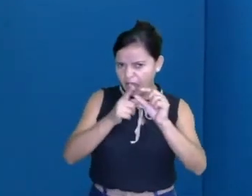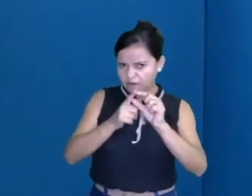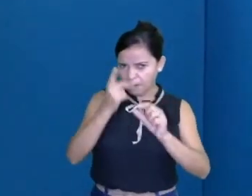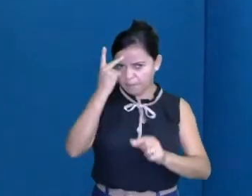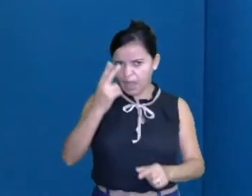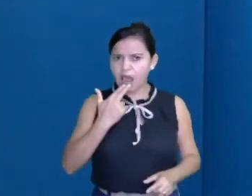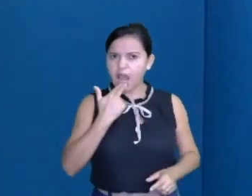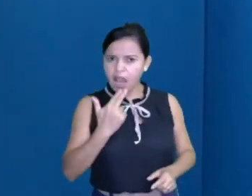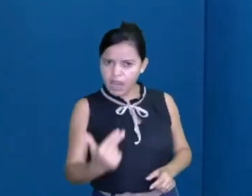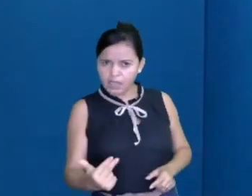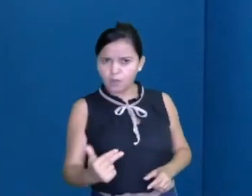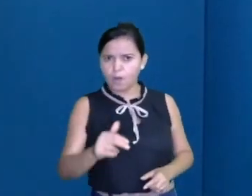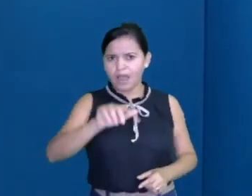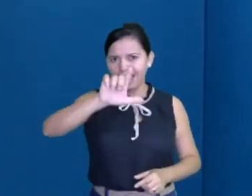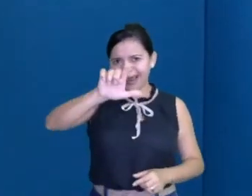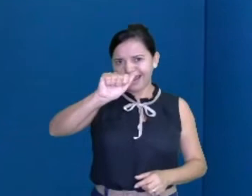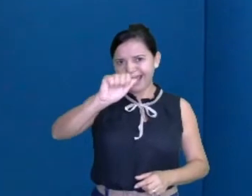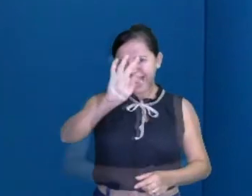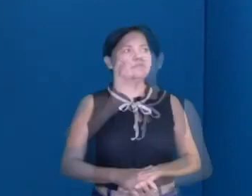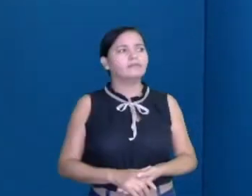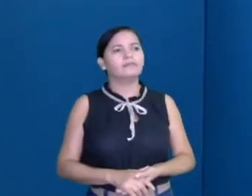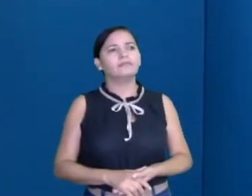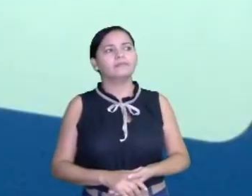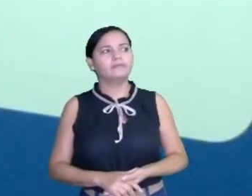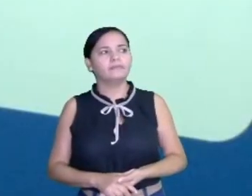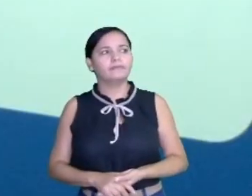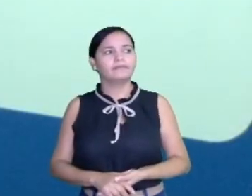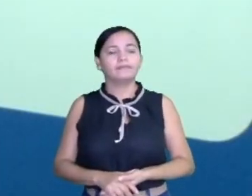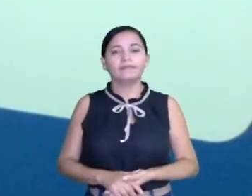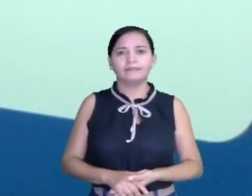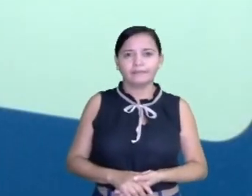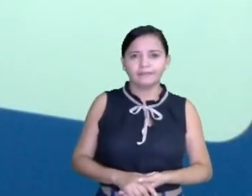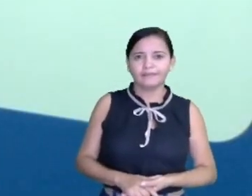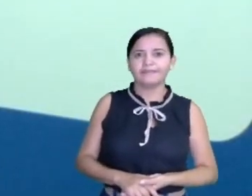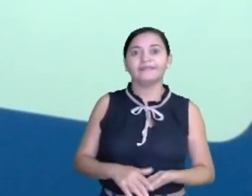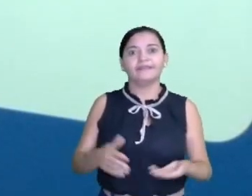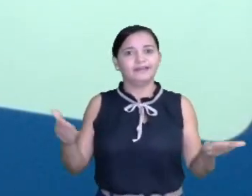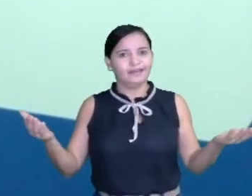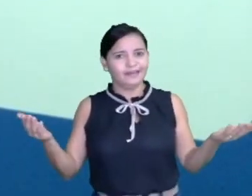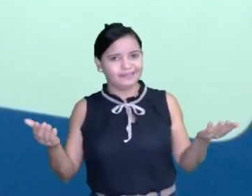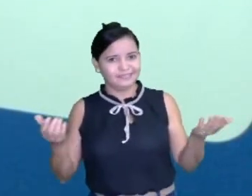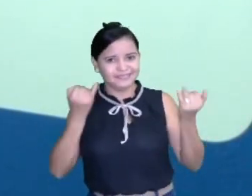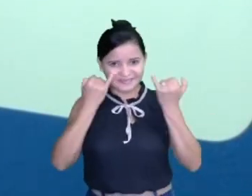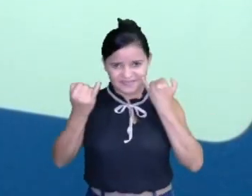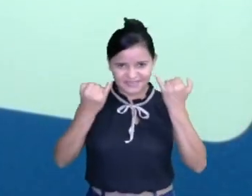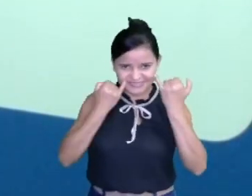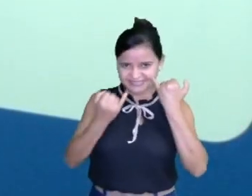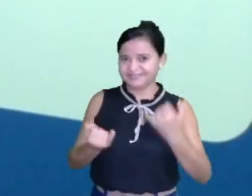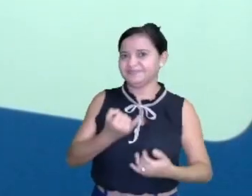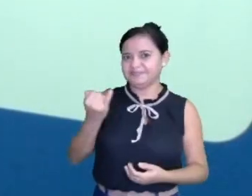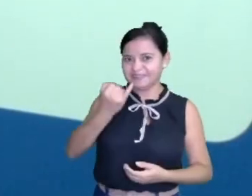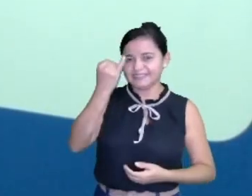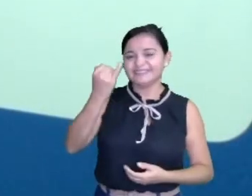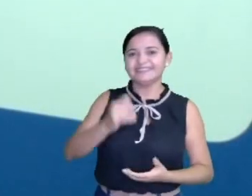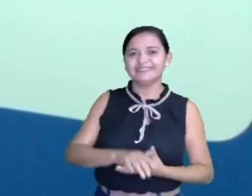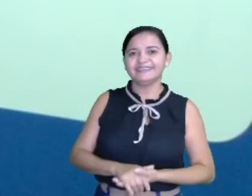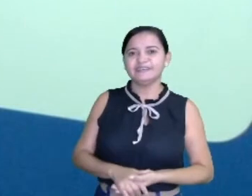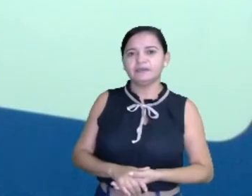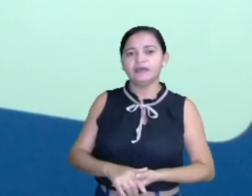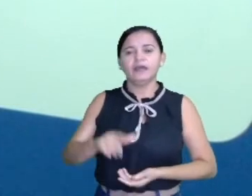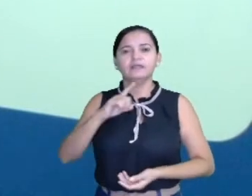acham, produção? Existe. Sabe como é chamado? Esse é o momento Information Society, que é nada mais nada menos do que a palavra